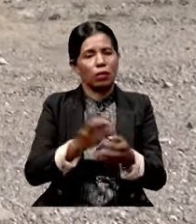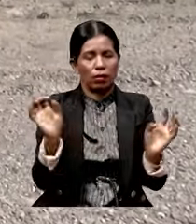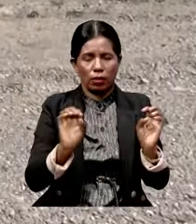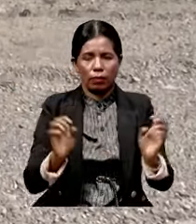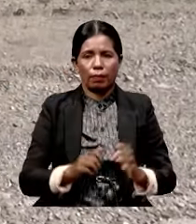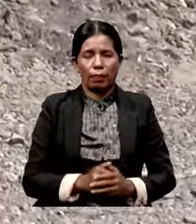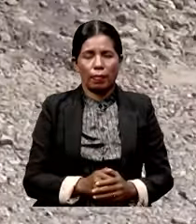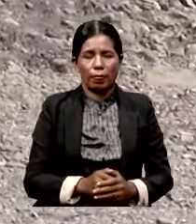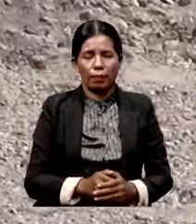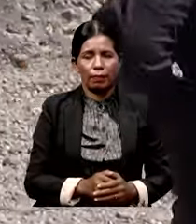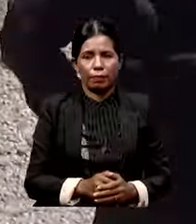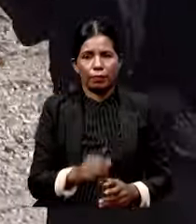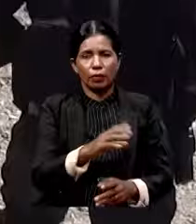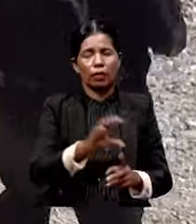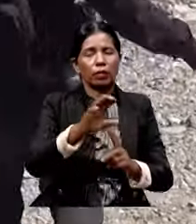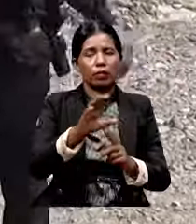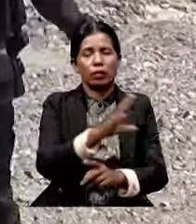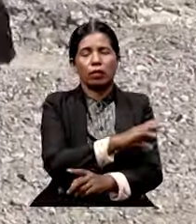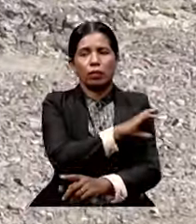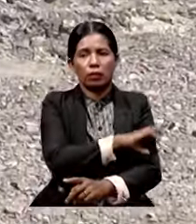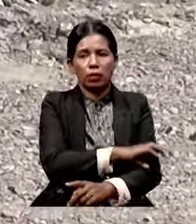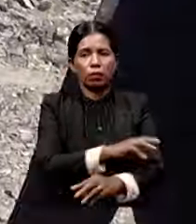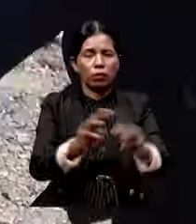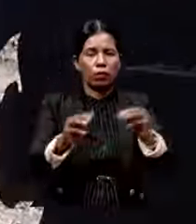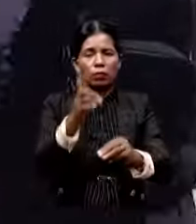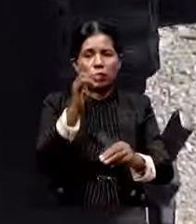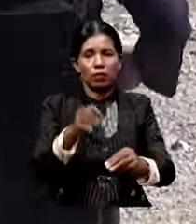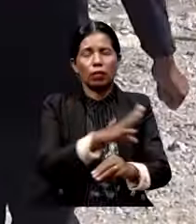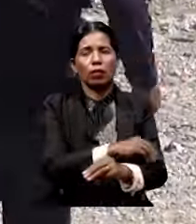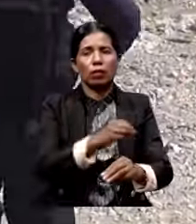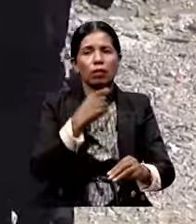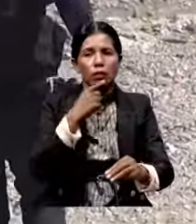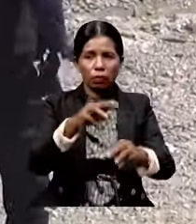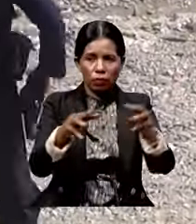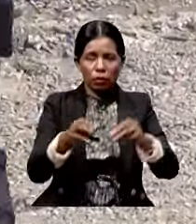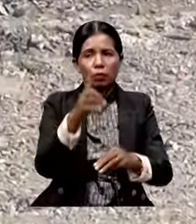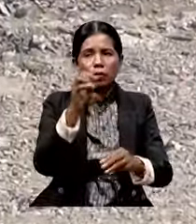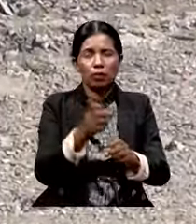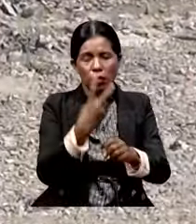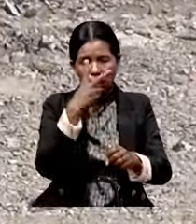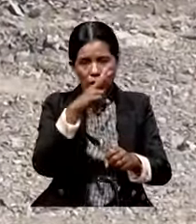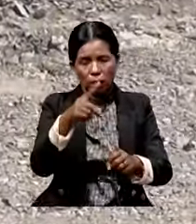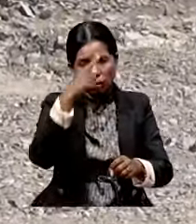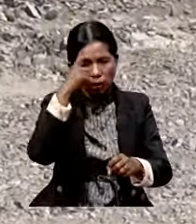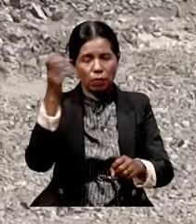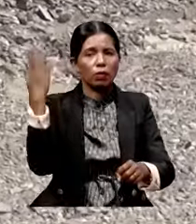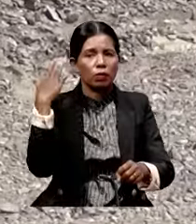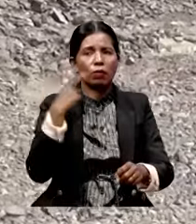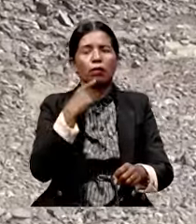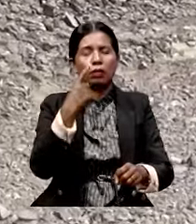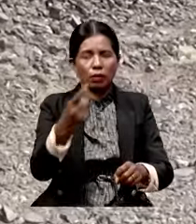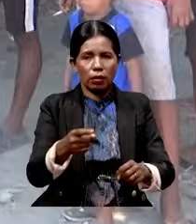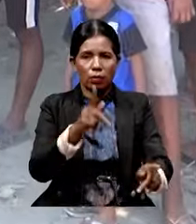A tamba lamentação, né, se fi Guarda Jestaun Munisípiu Díli atetem, Guarda Jestaun Munisípiu Díli a la operação, né, tamba antes, né, avisa